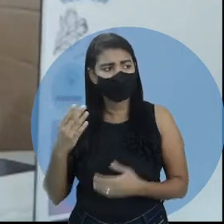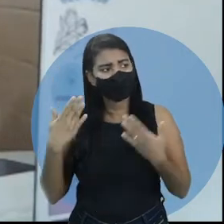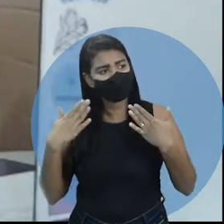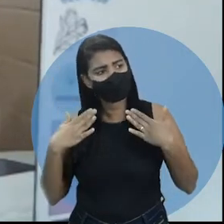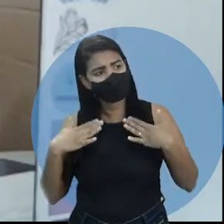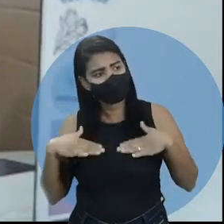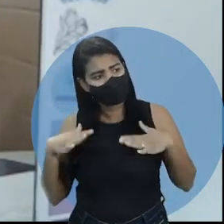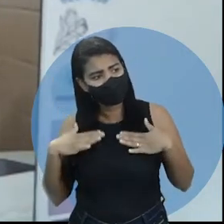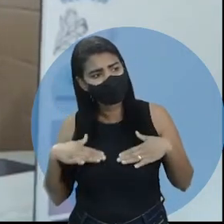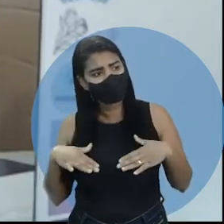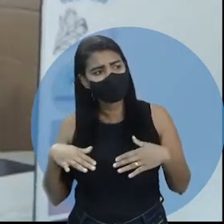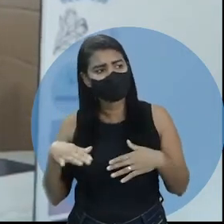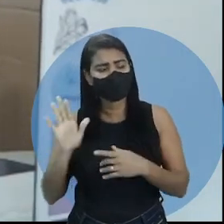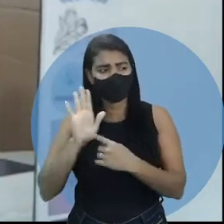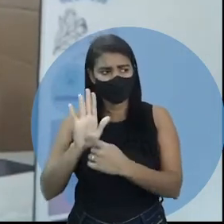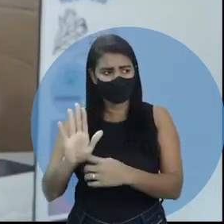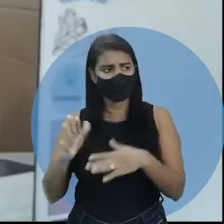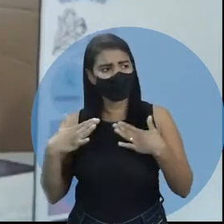vai aparecer que ele deverá descansar.